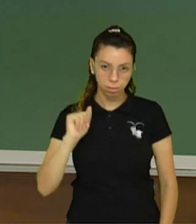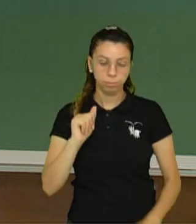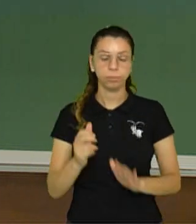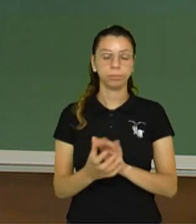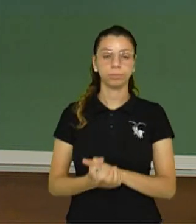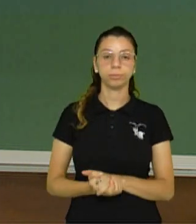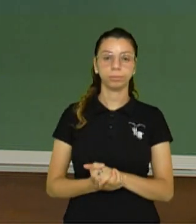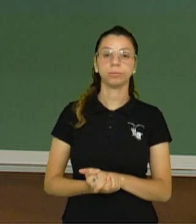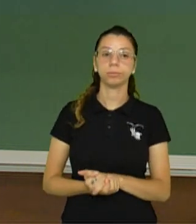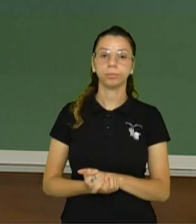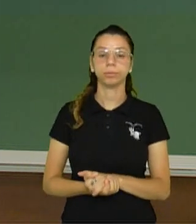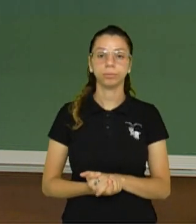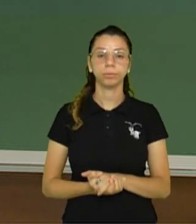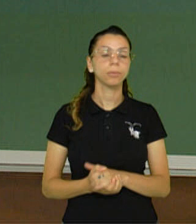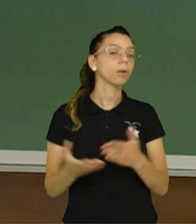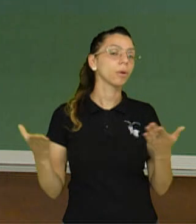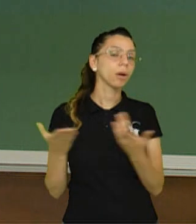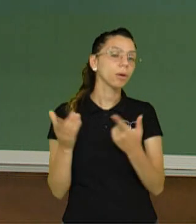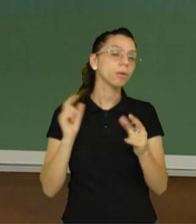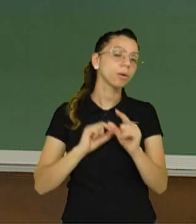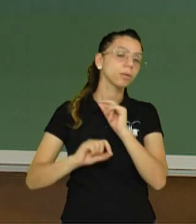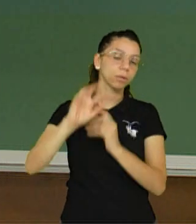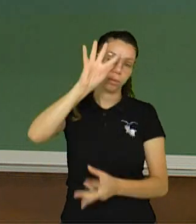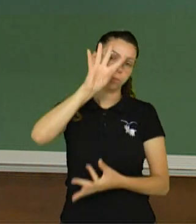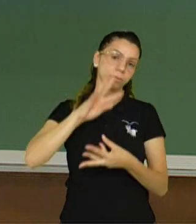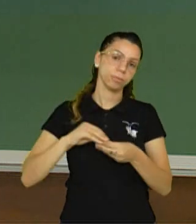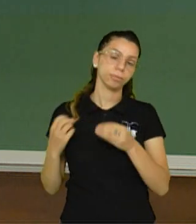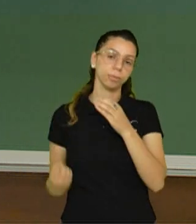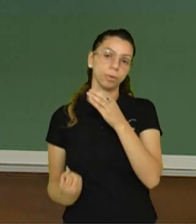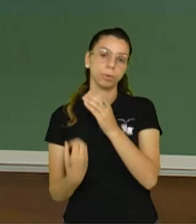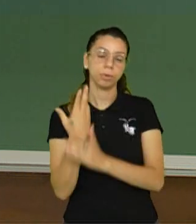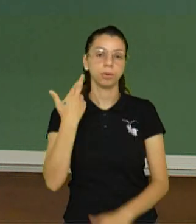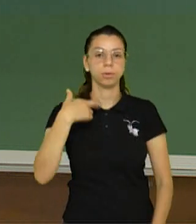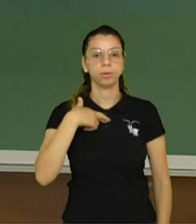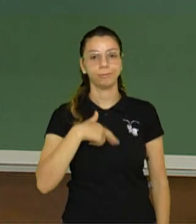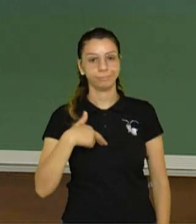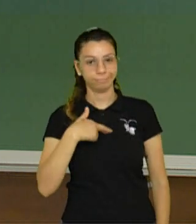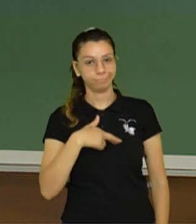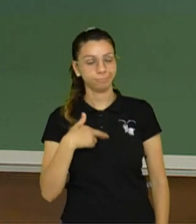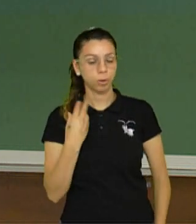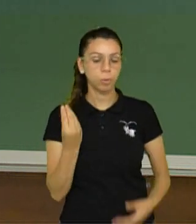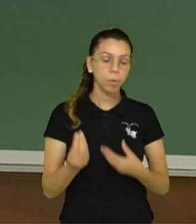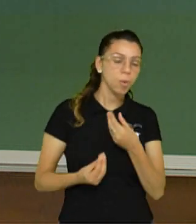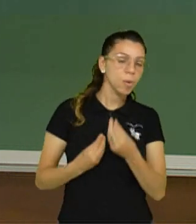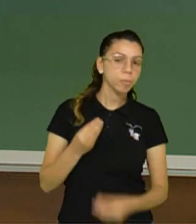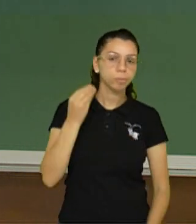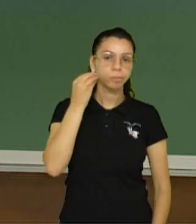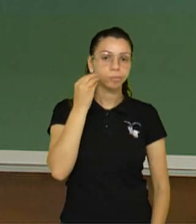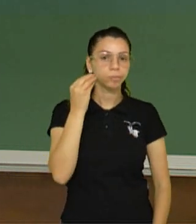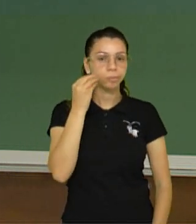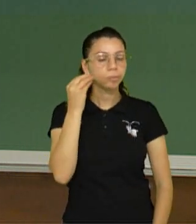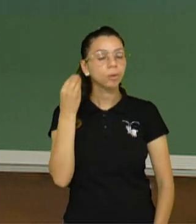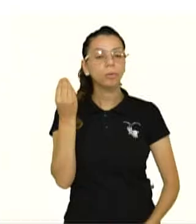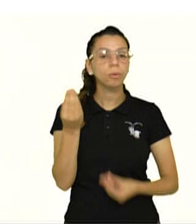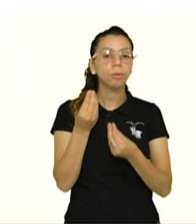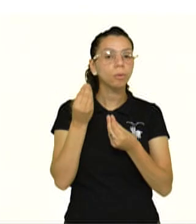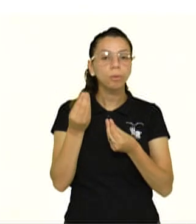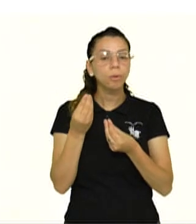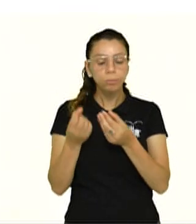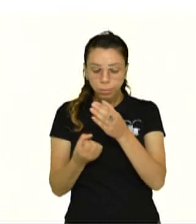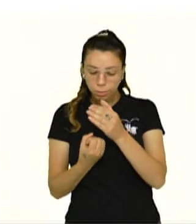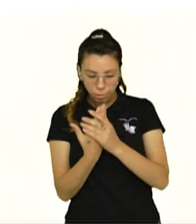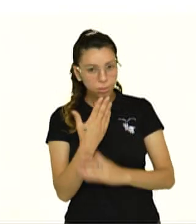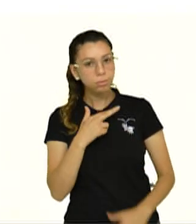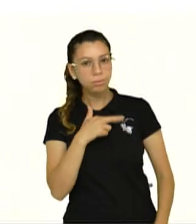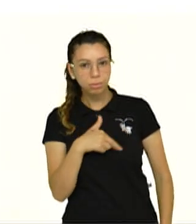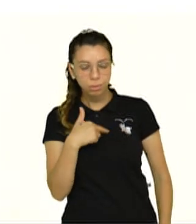E agora vamos entender a origem do romantismo. Vamos tentar entender essa origem.